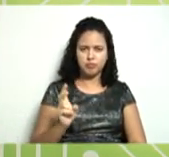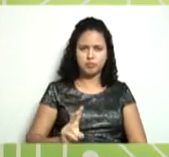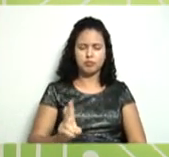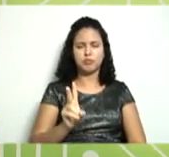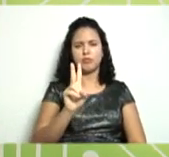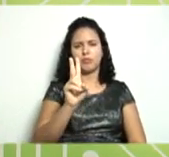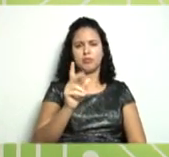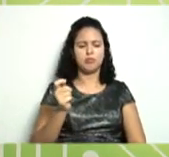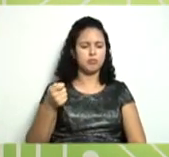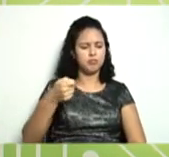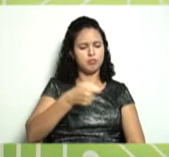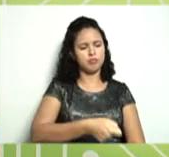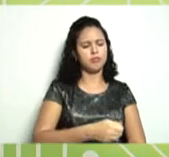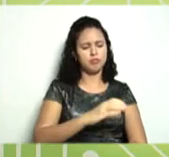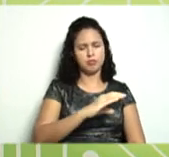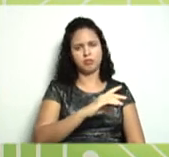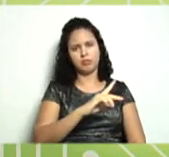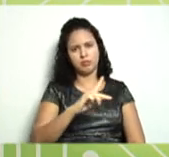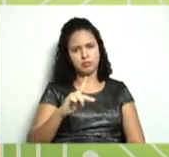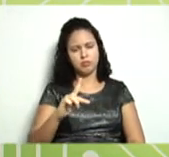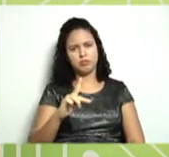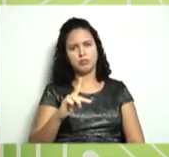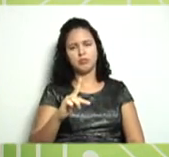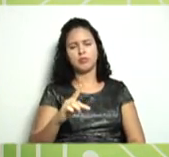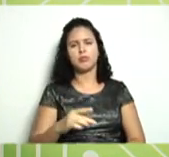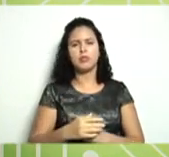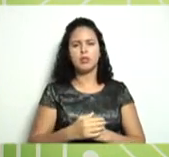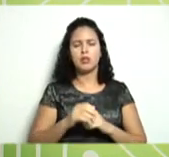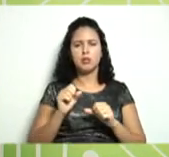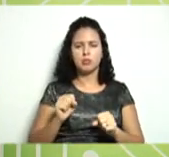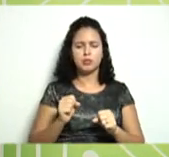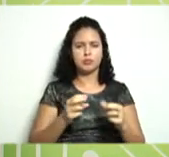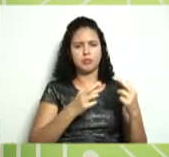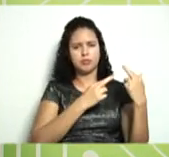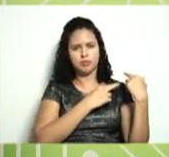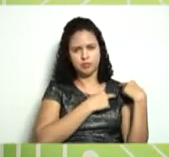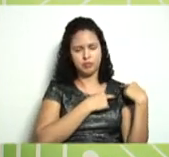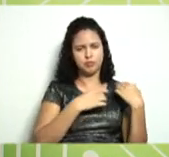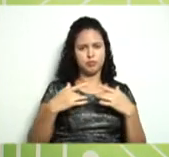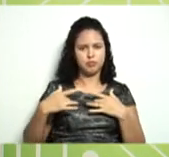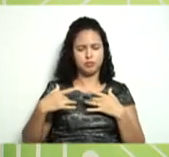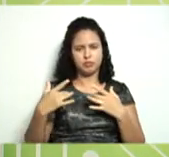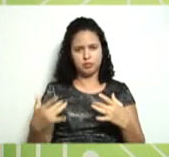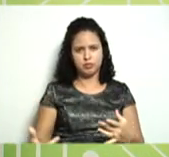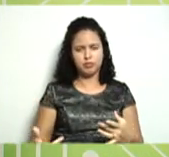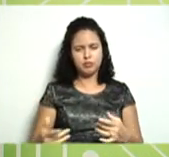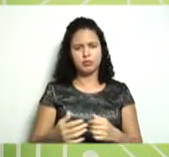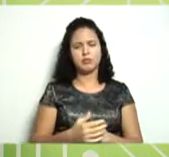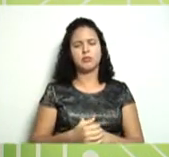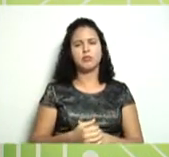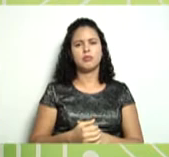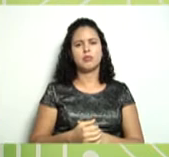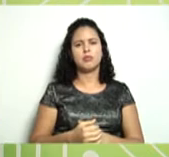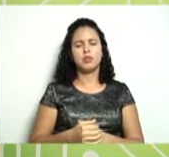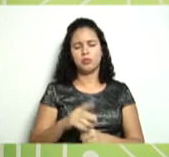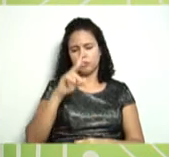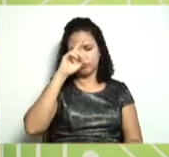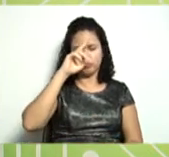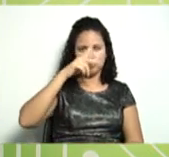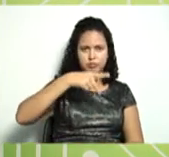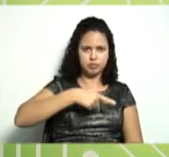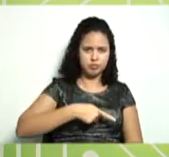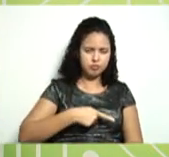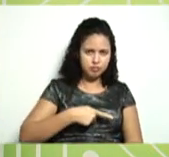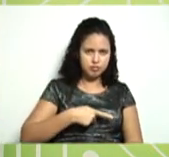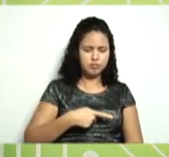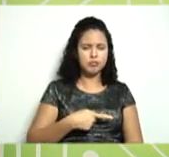na cooperativa. Ele está. Você pode ter uma responsabilidade solidária, pode ter uma responsabilidade pessoal, você